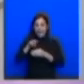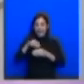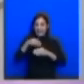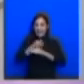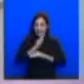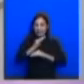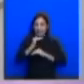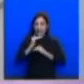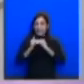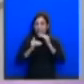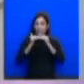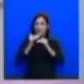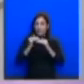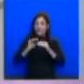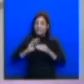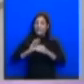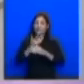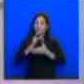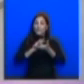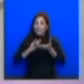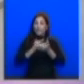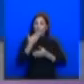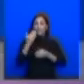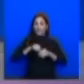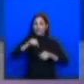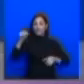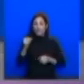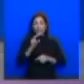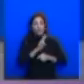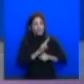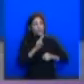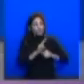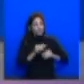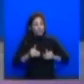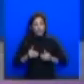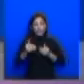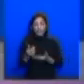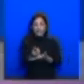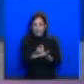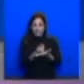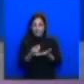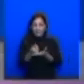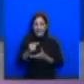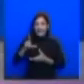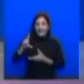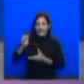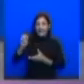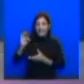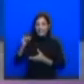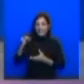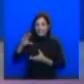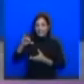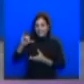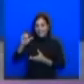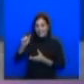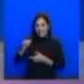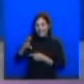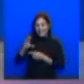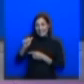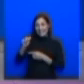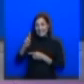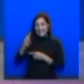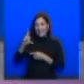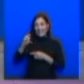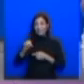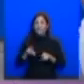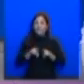validar cada passo da Loto Fácil na Independência, eu conto com os auditores do Ministério da Fazenda, Letícia Soeiro e Carlos Magno, e